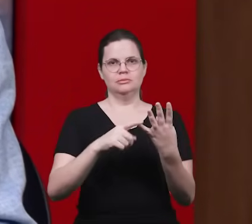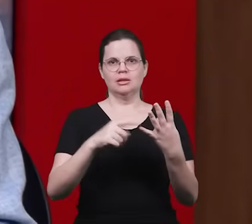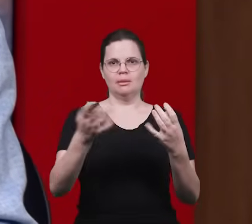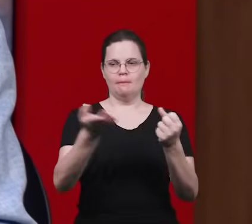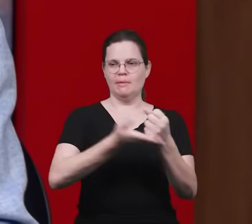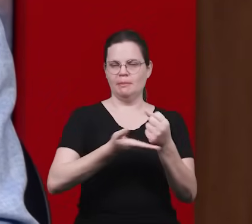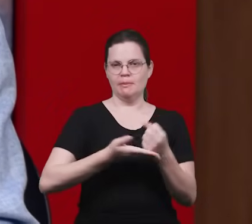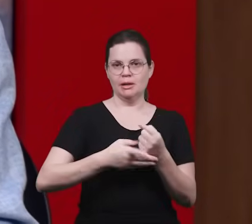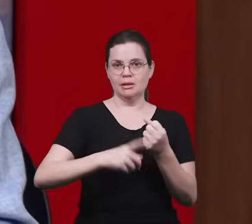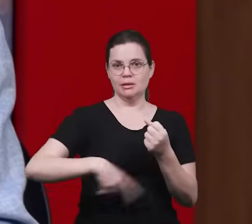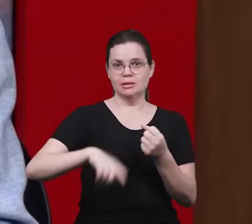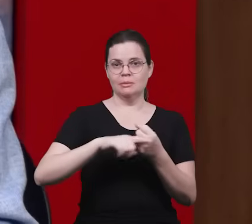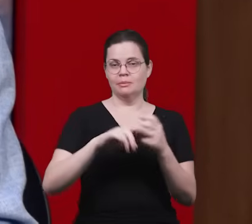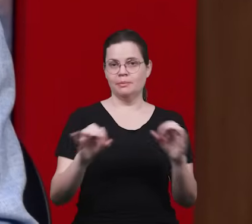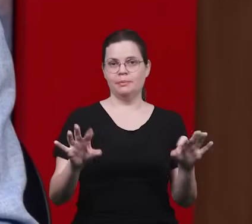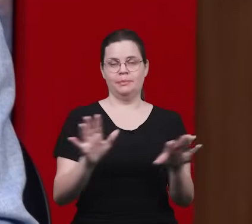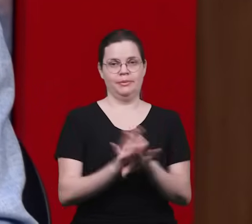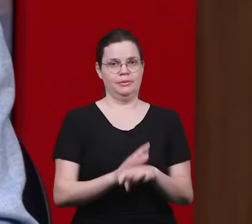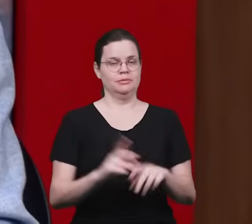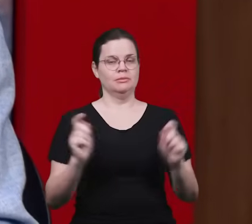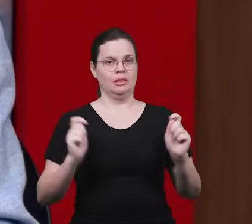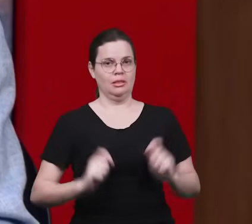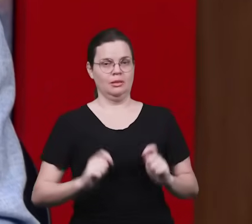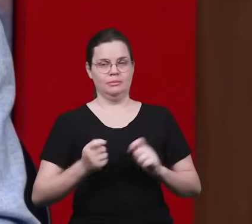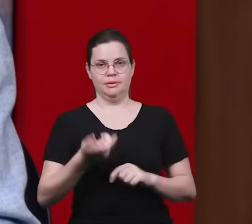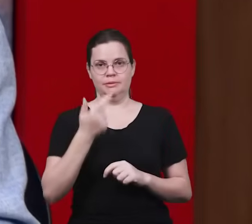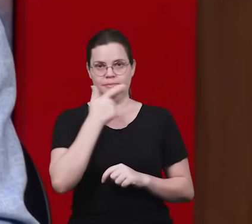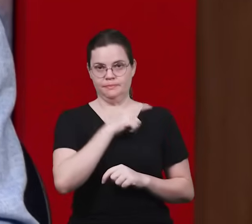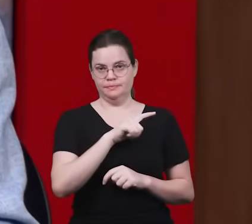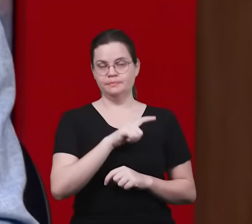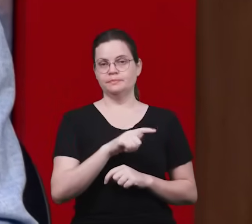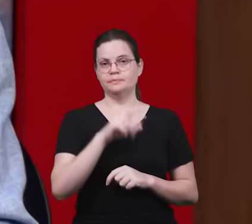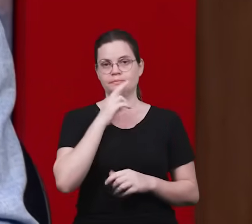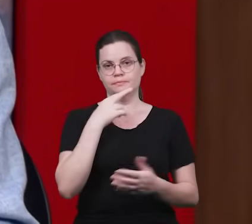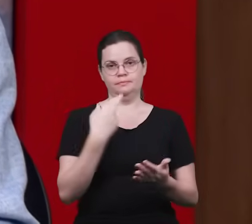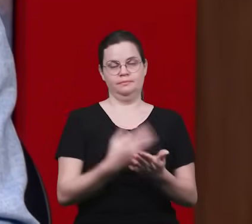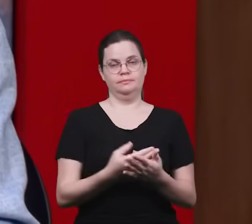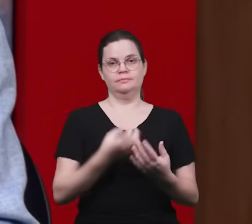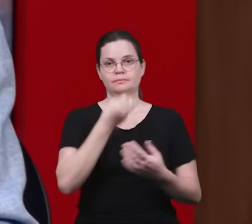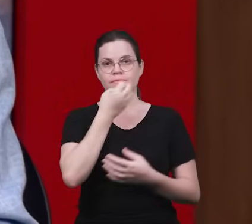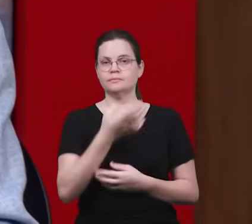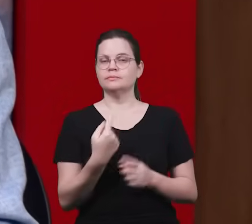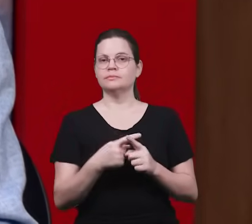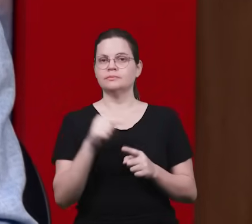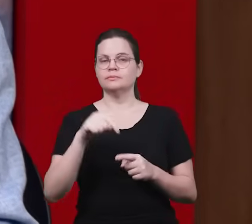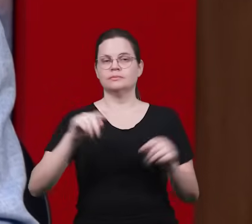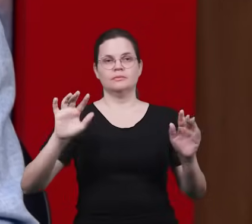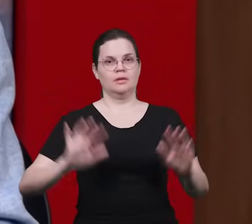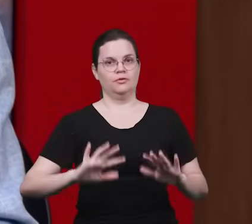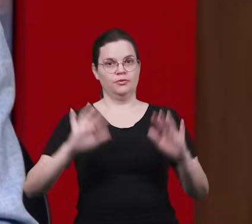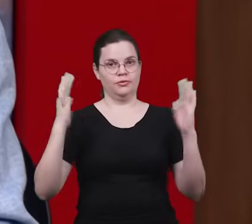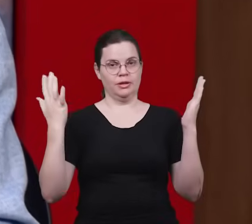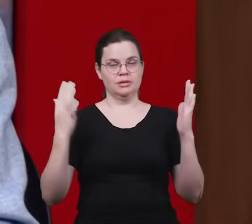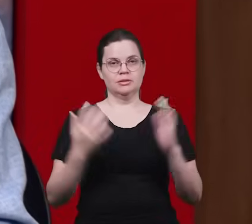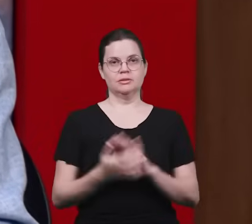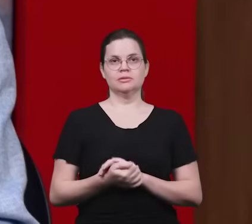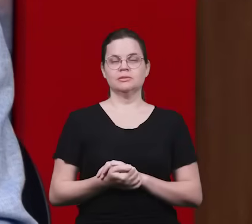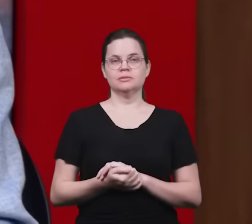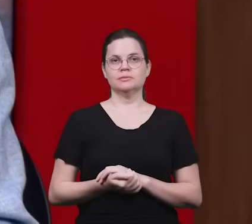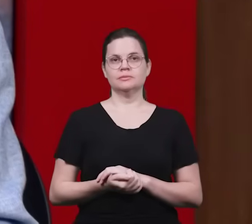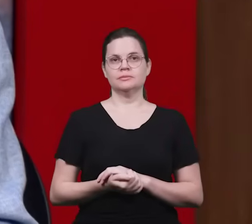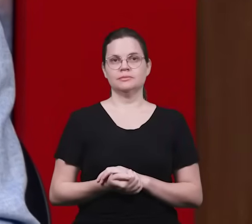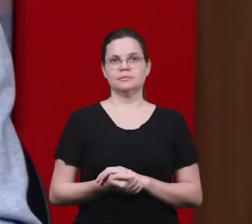prontos, alegres, para colher o fruto. E esta festa, como nós falamos aqui, ela